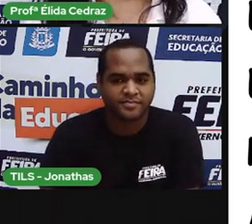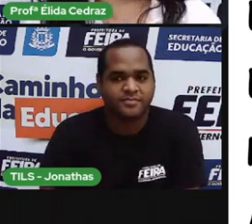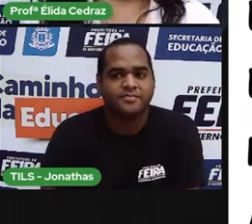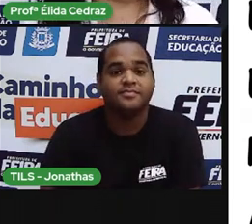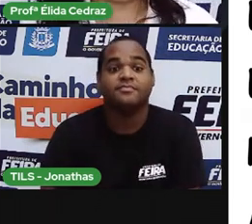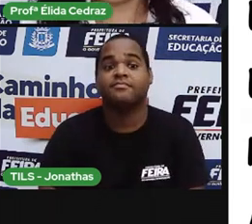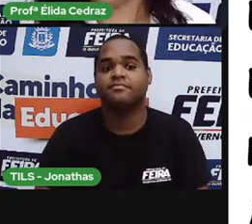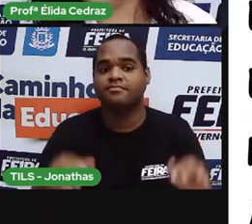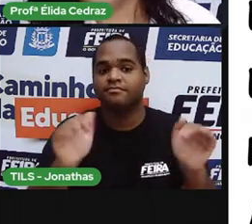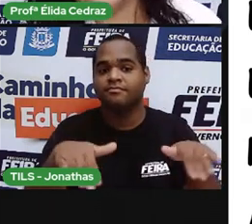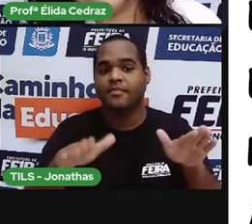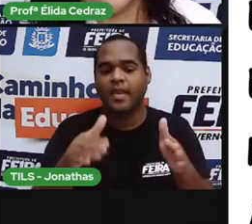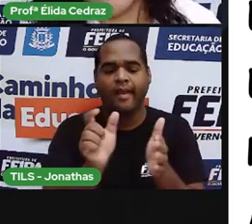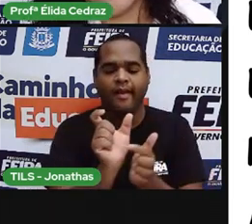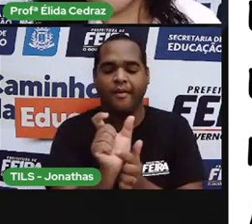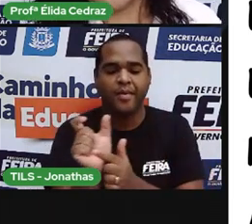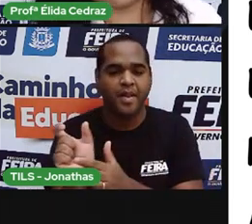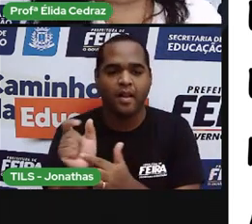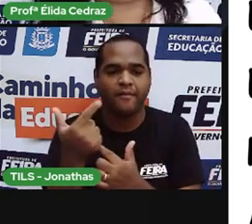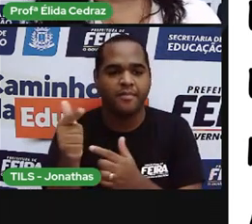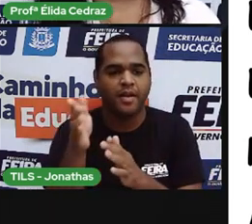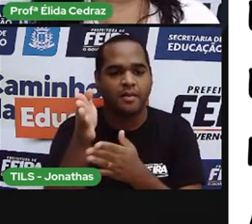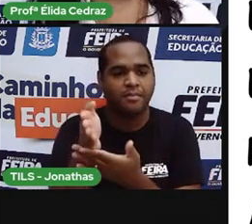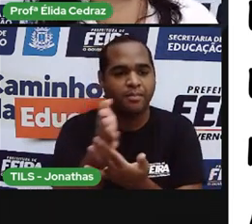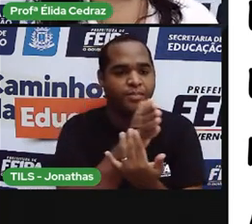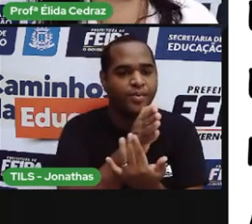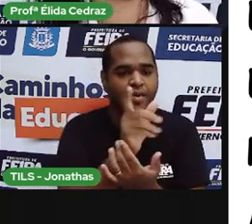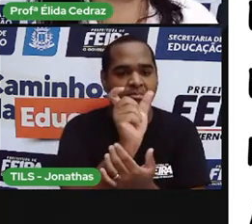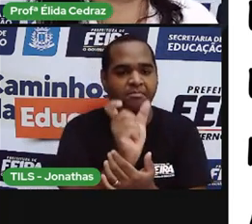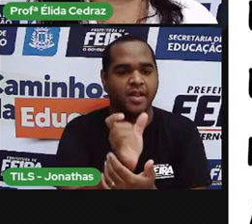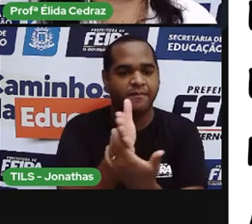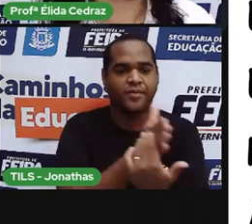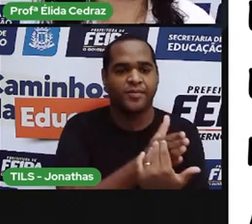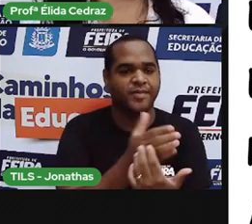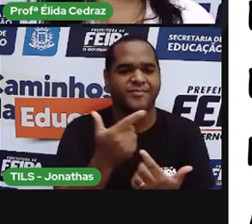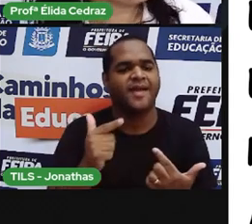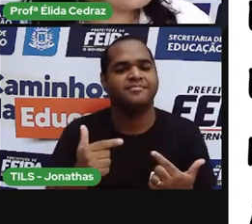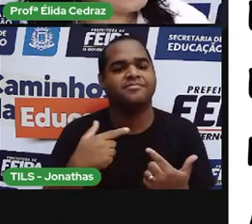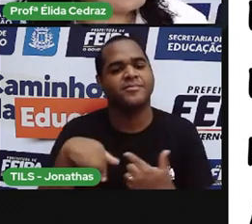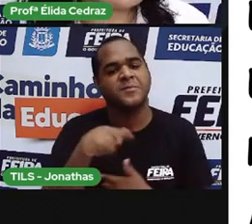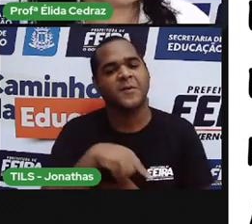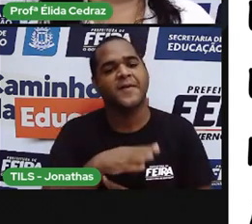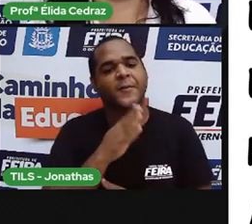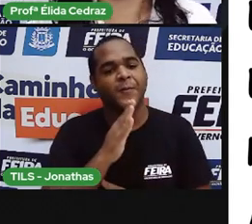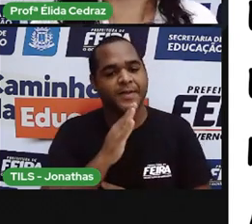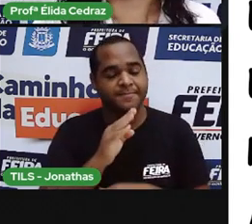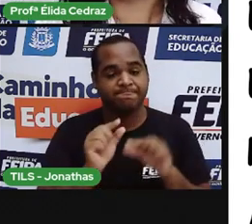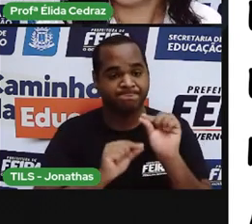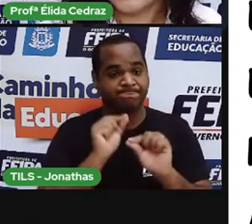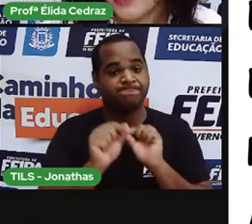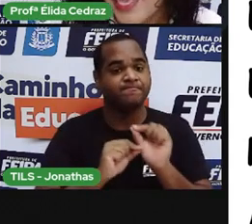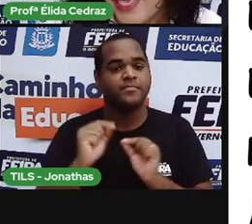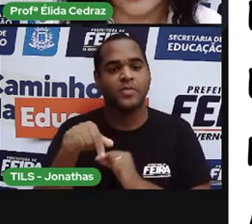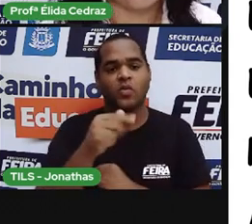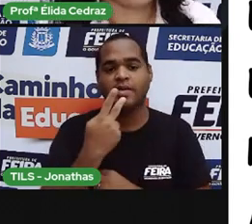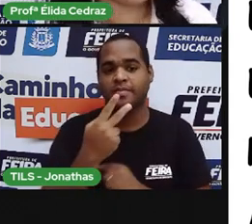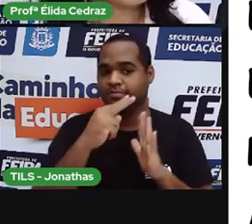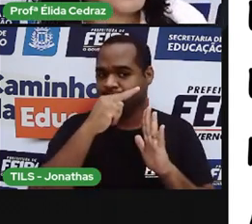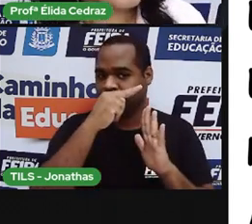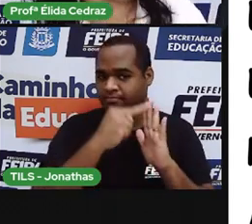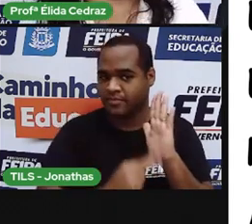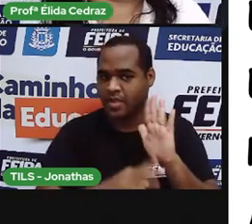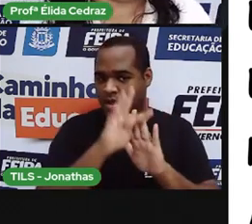Sem a segmentação não teria como nós cantarmos desse jeito e nem ler